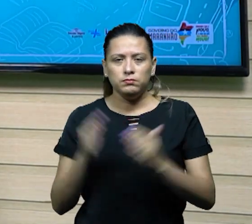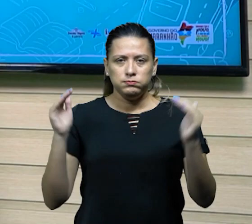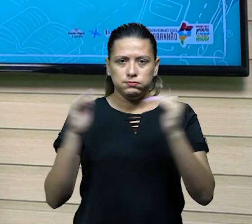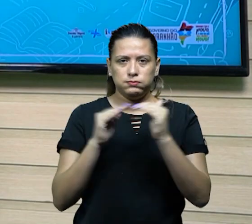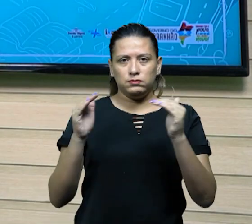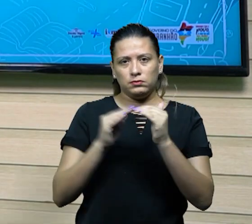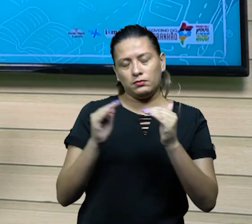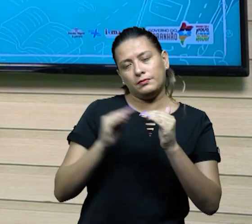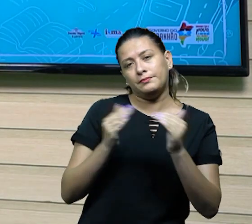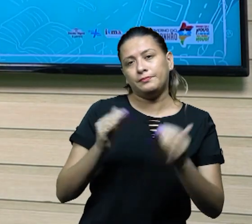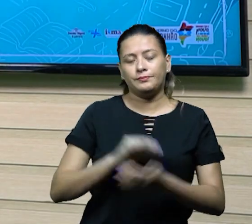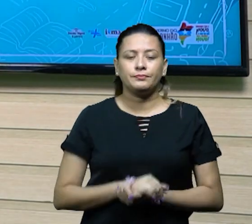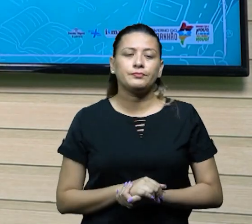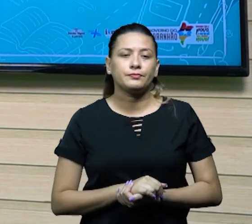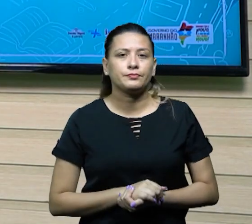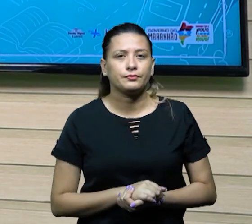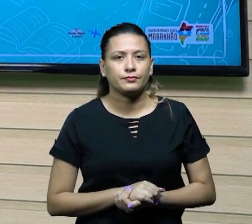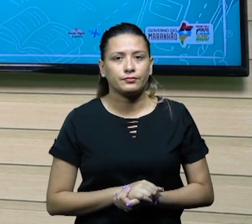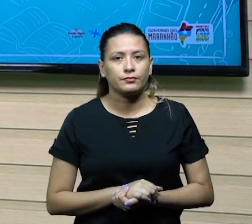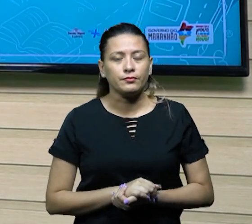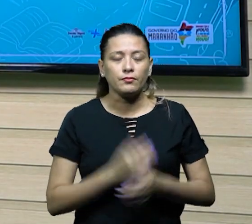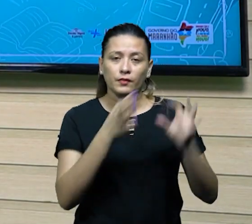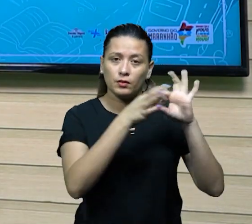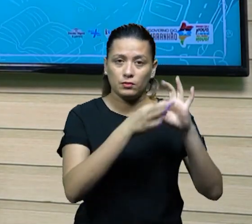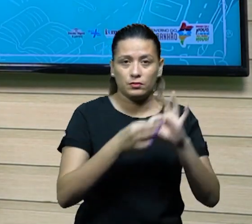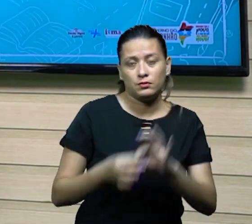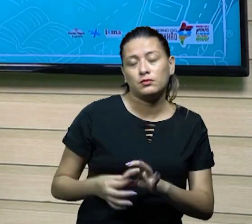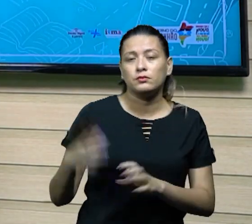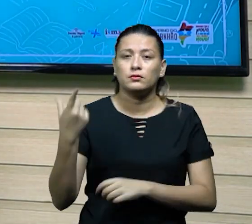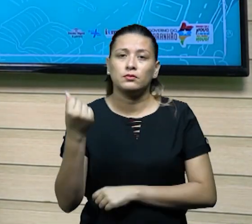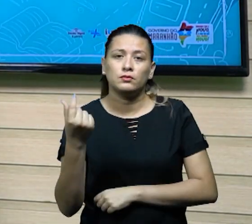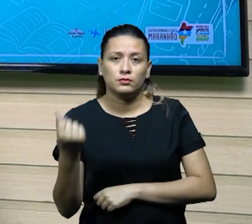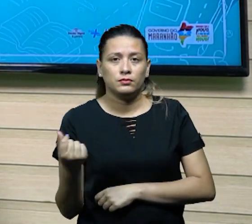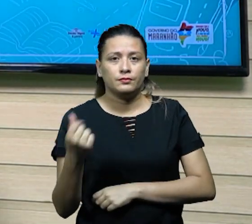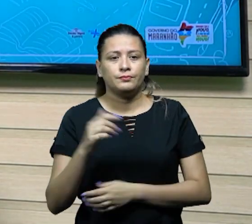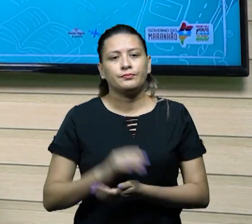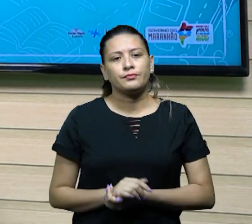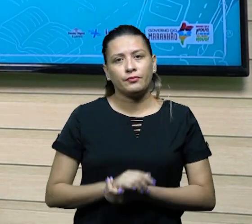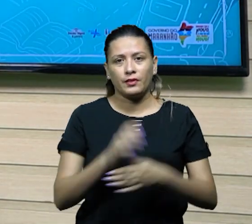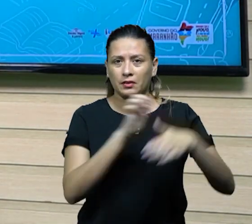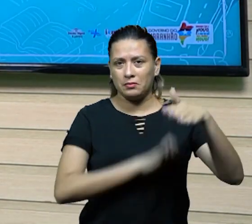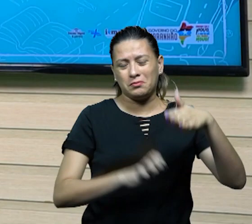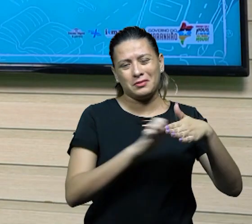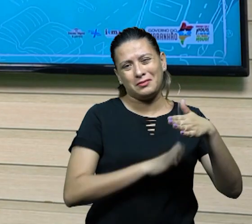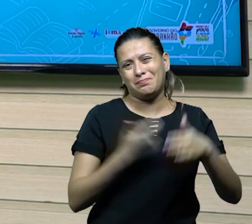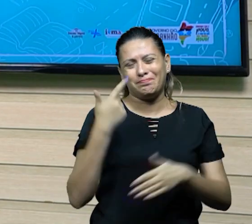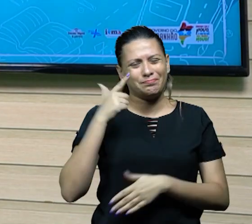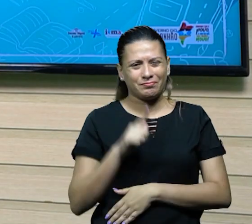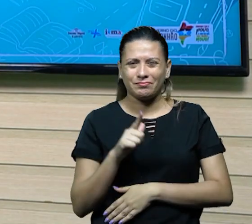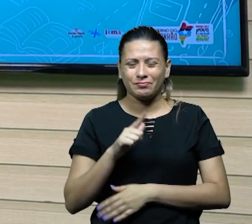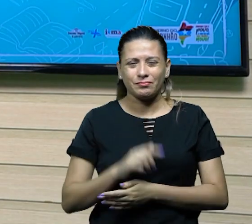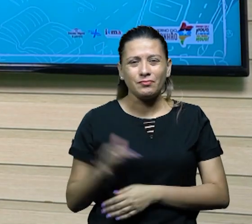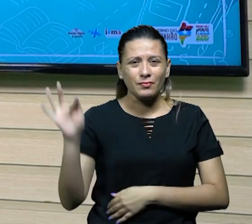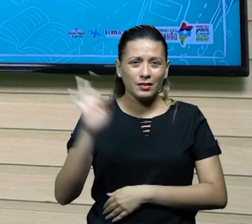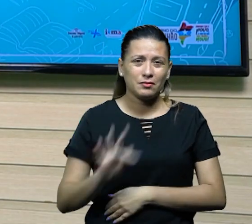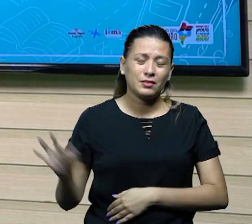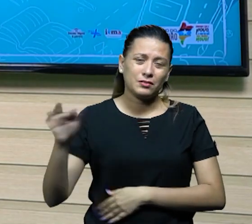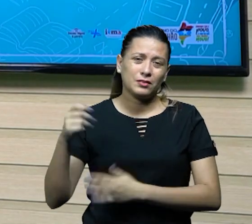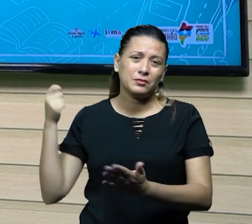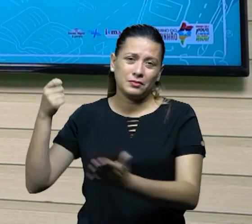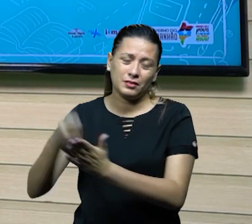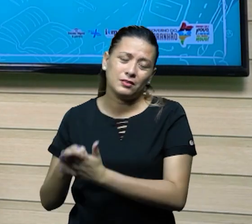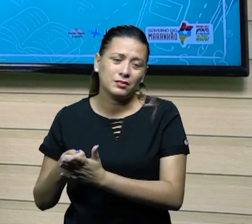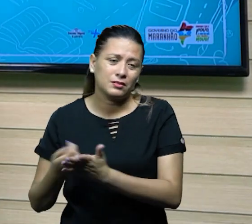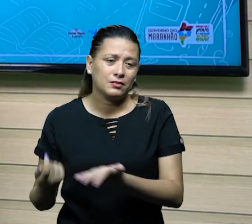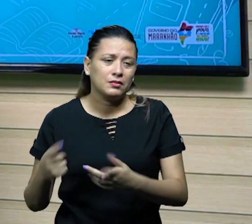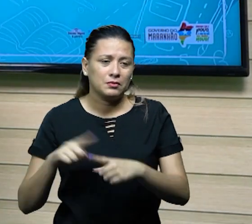aí a empresa ela vai montar esse processo de treinamento de acordo com a vida financeira dela. Tem empresas que não têm condições